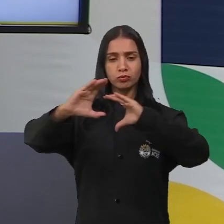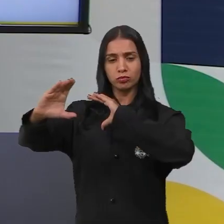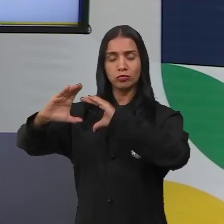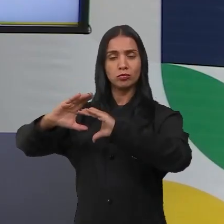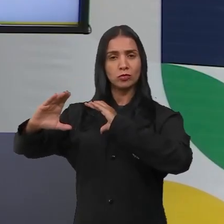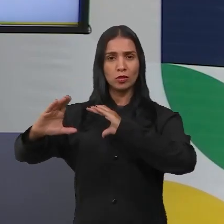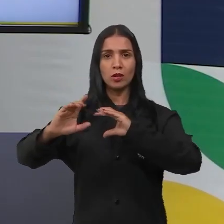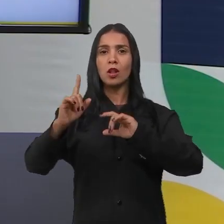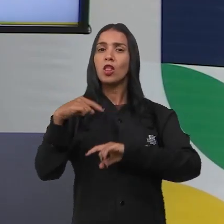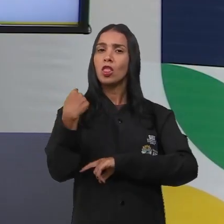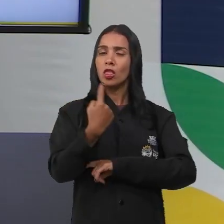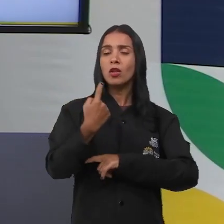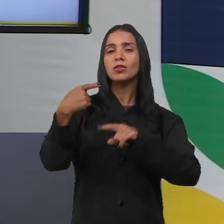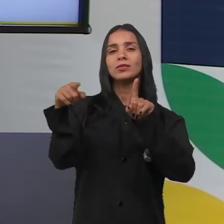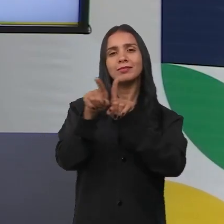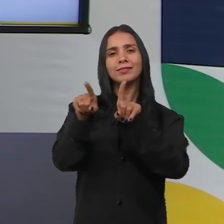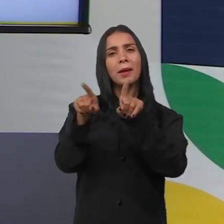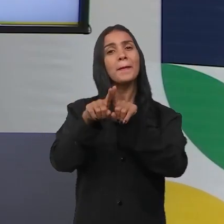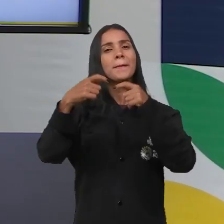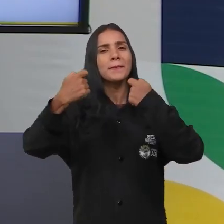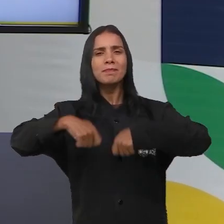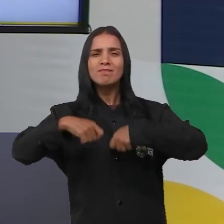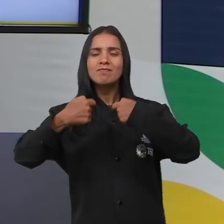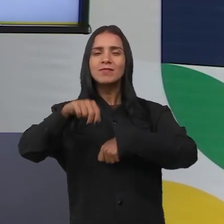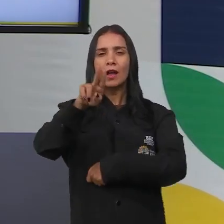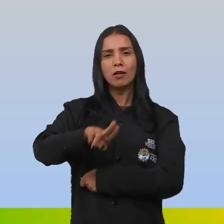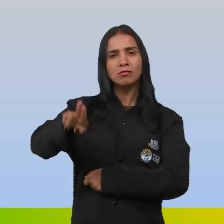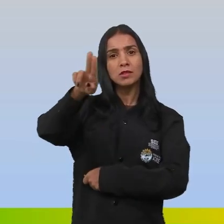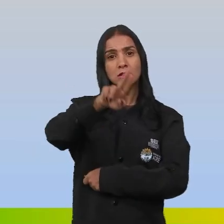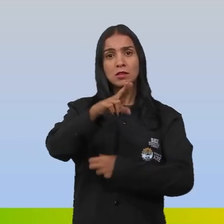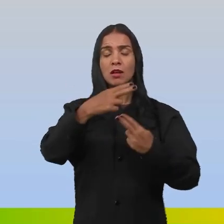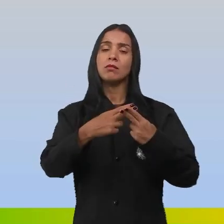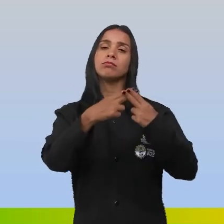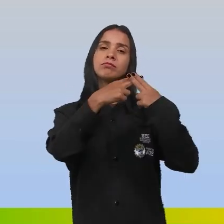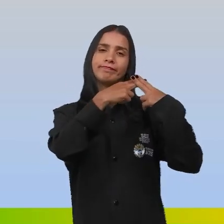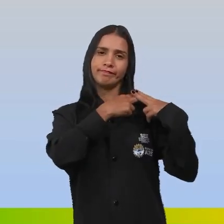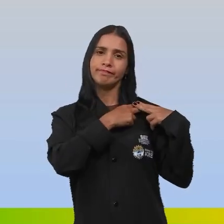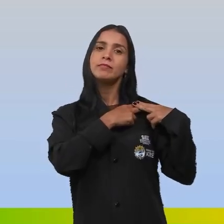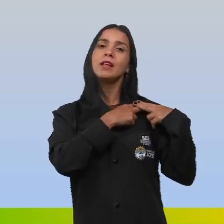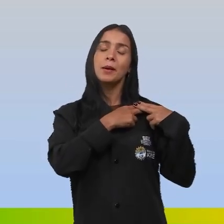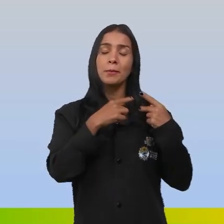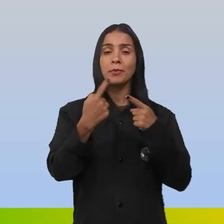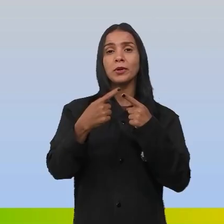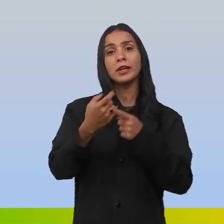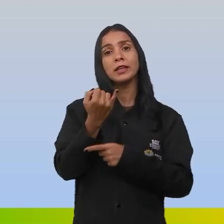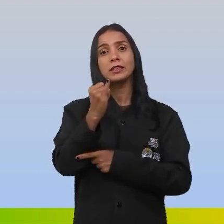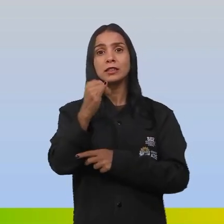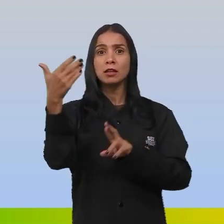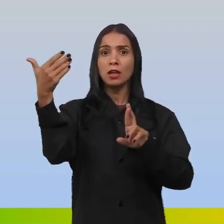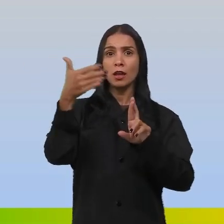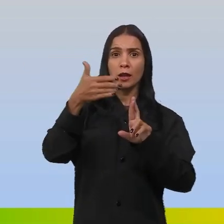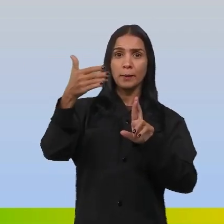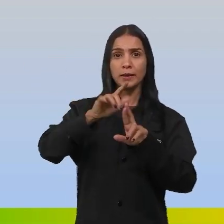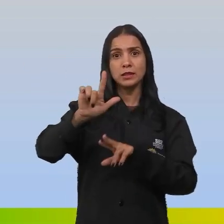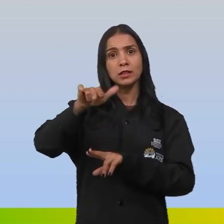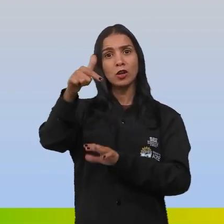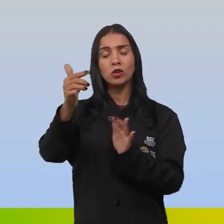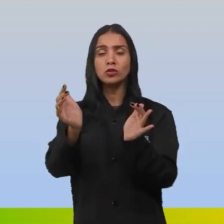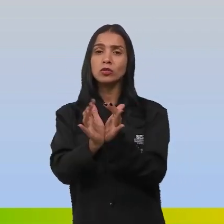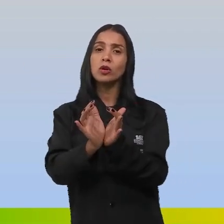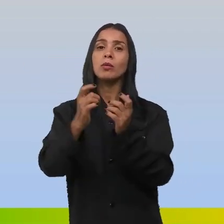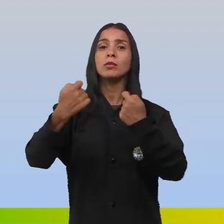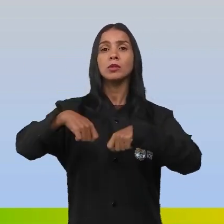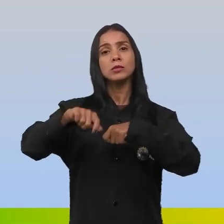também precisamos usar ele de uma forma responsável quando a gente vai representar no teatro. Precisa